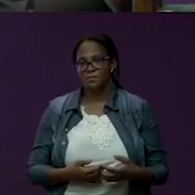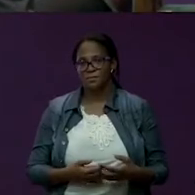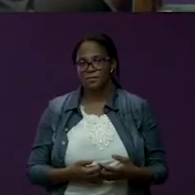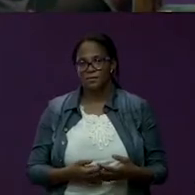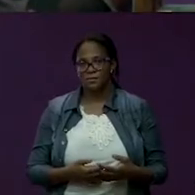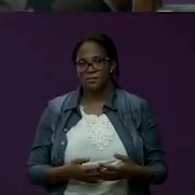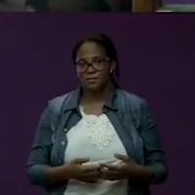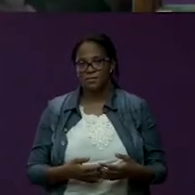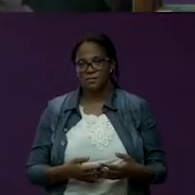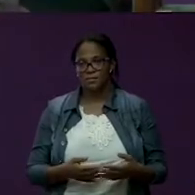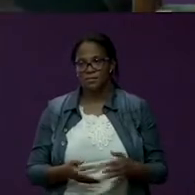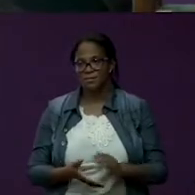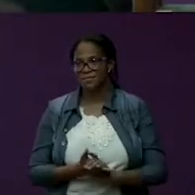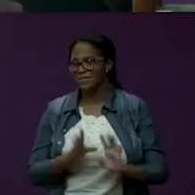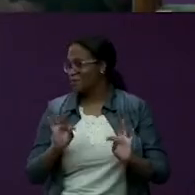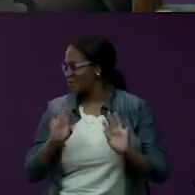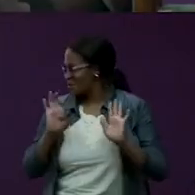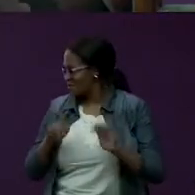Responder agora?